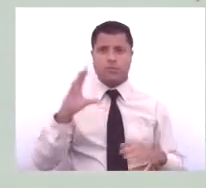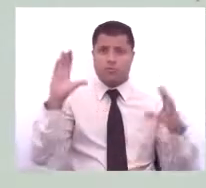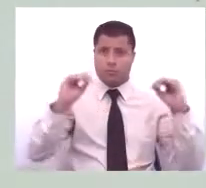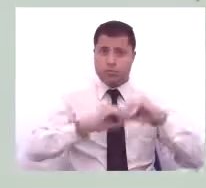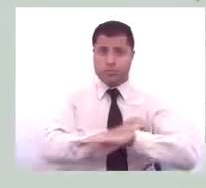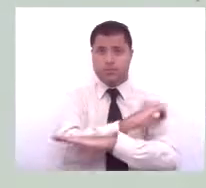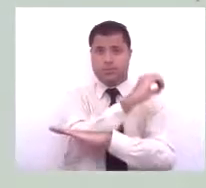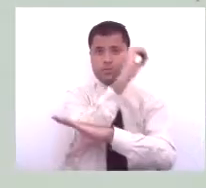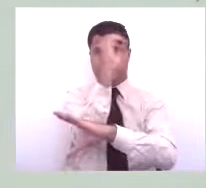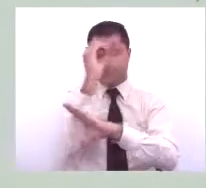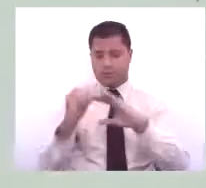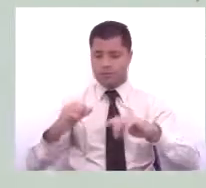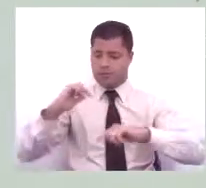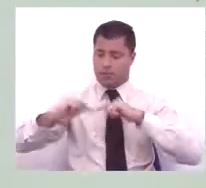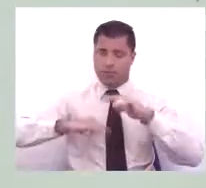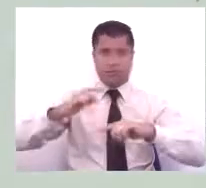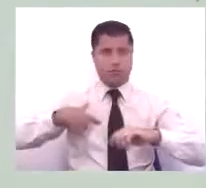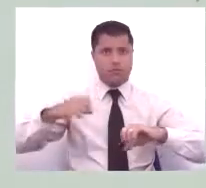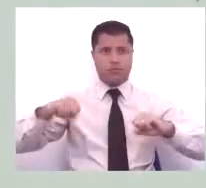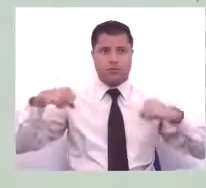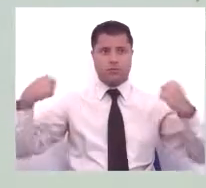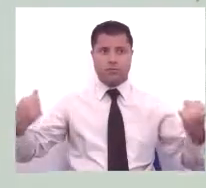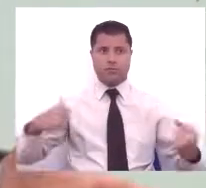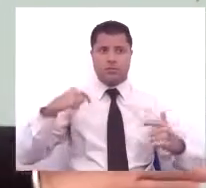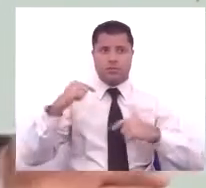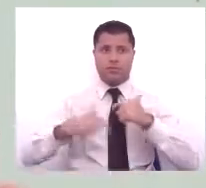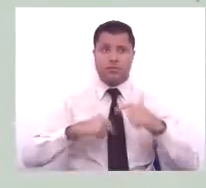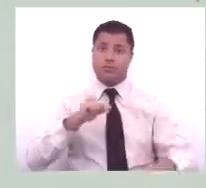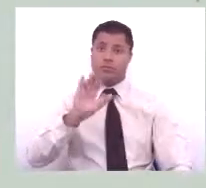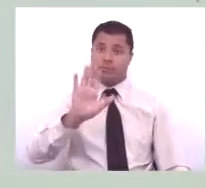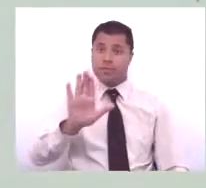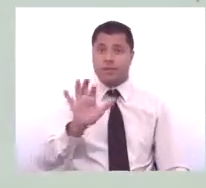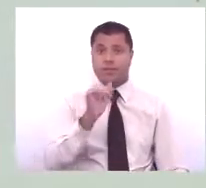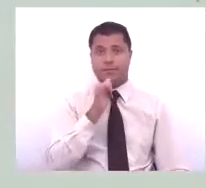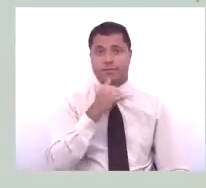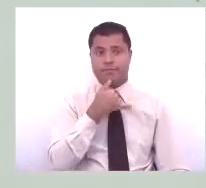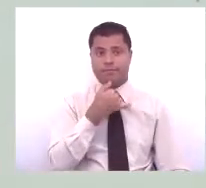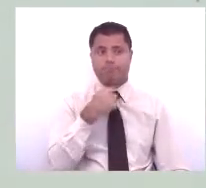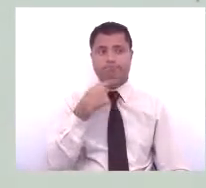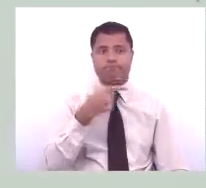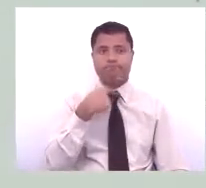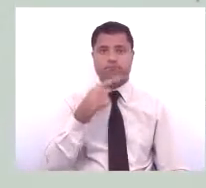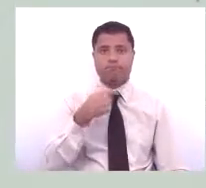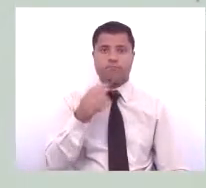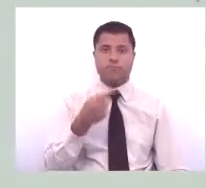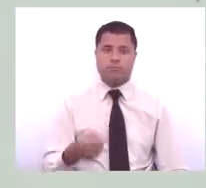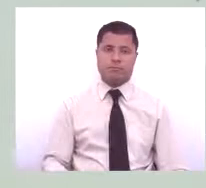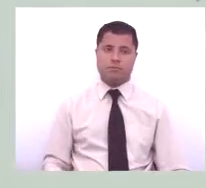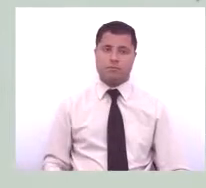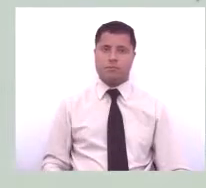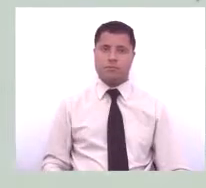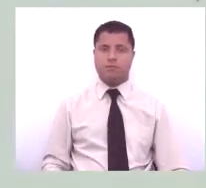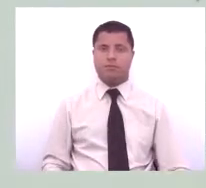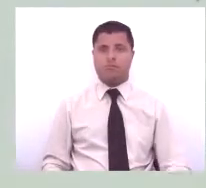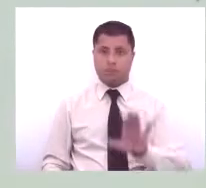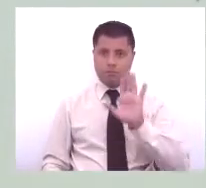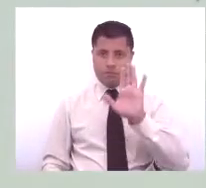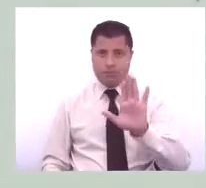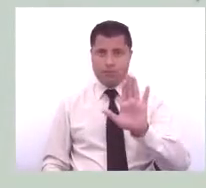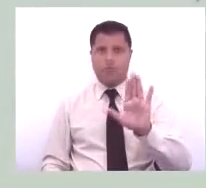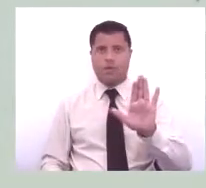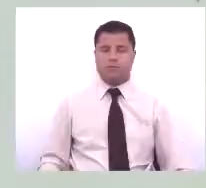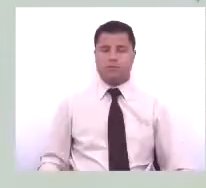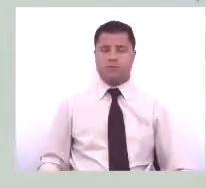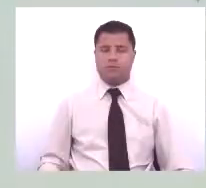isso, fiz o que eu pude, mas infelizmente não deu, né? Mas esse resultado